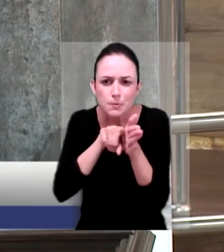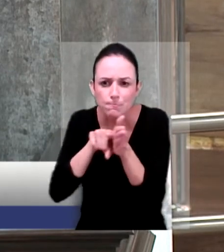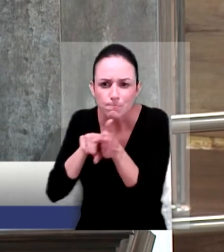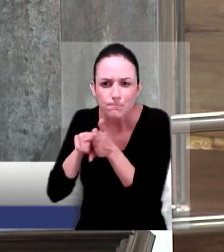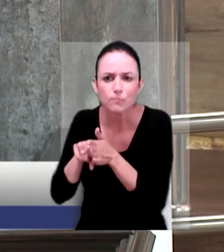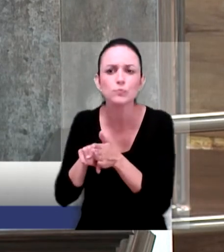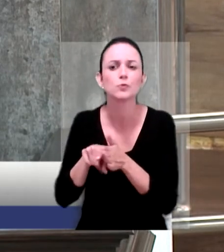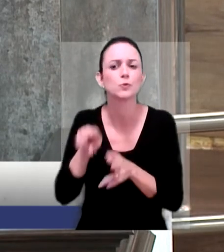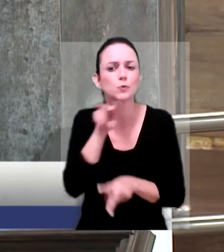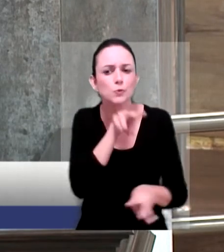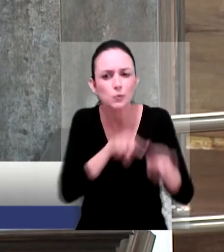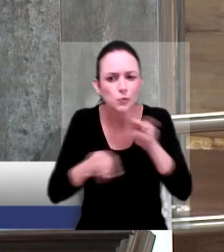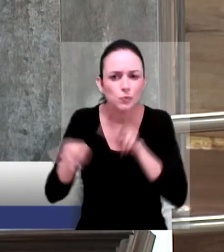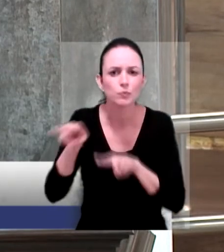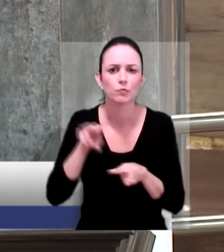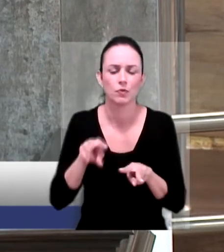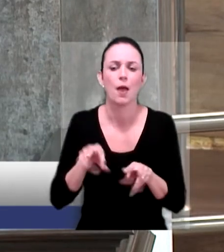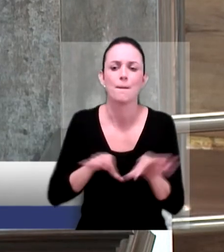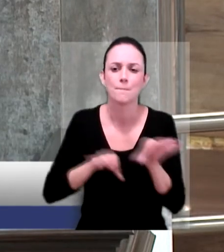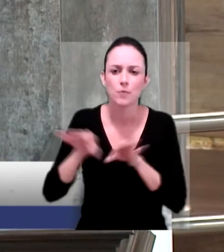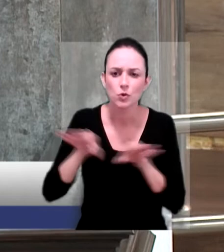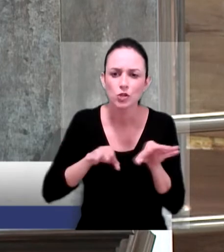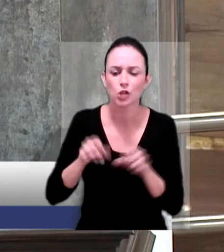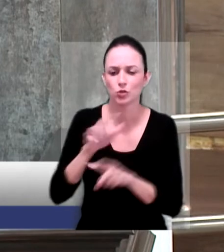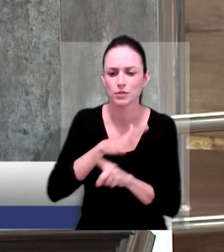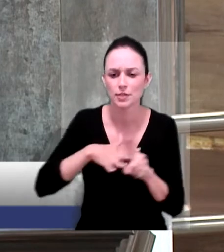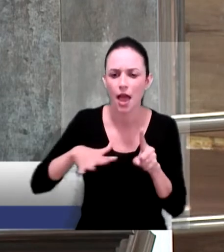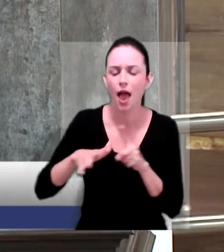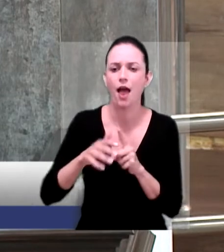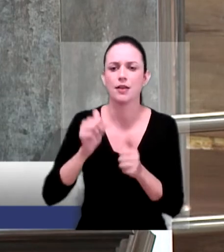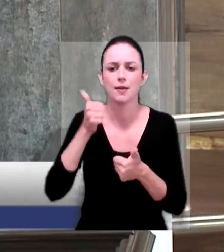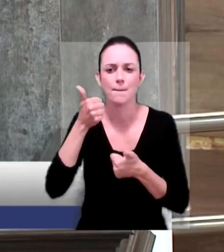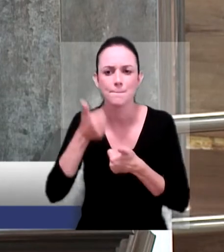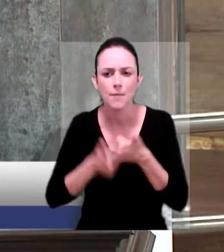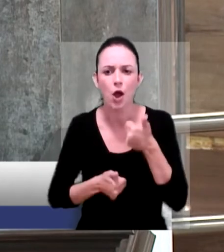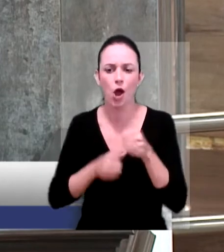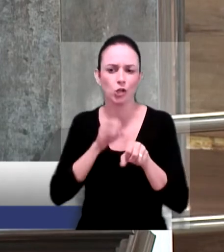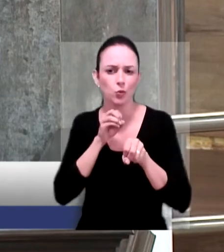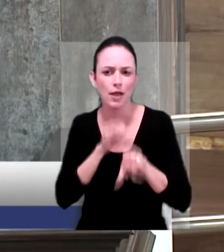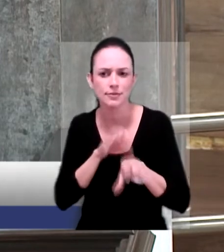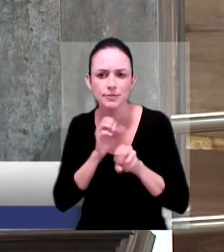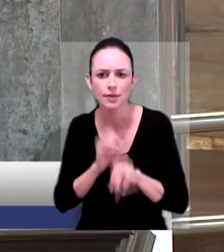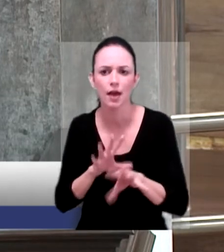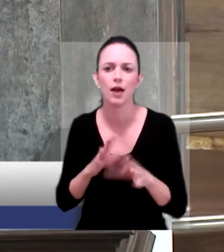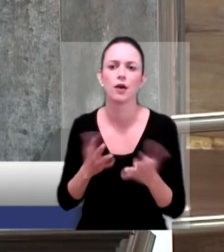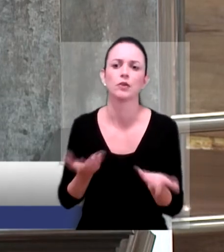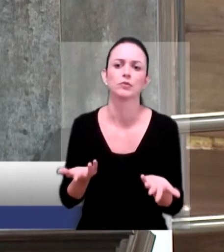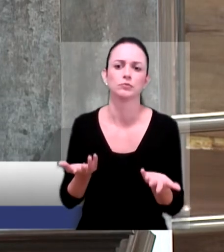esporte, projeto para a educação. Vou estar aí, ó, dinâmico com isso.